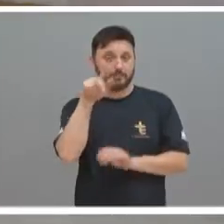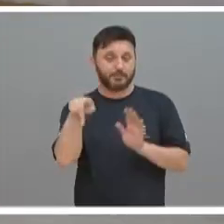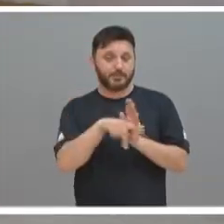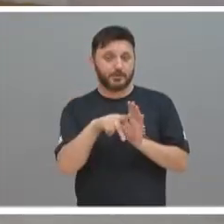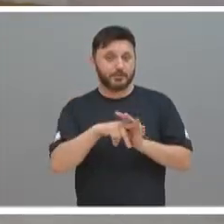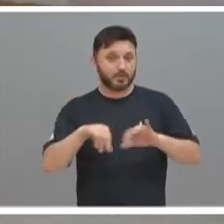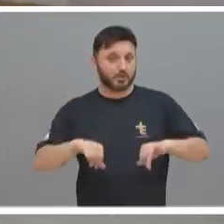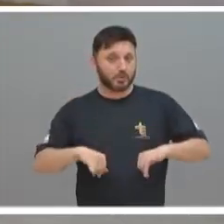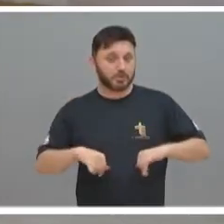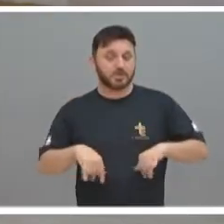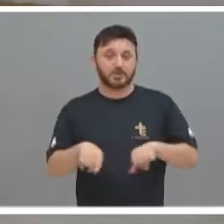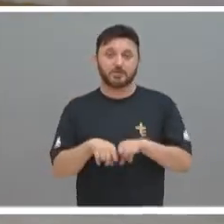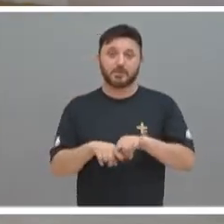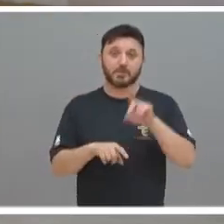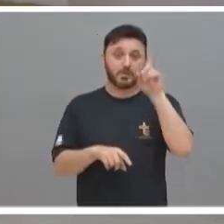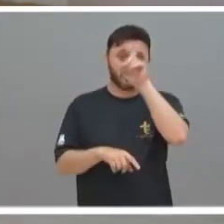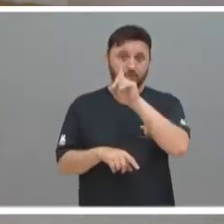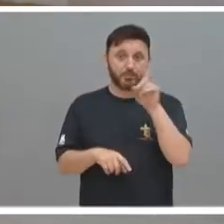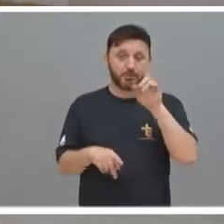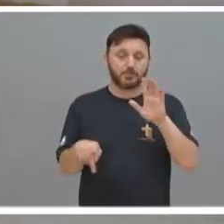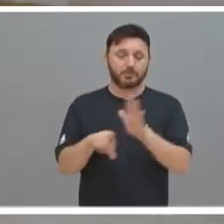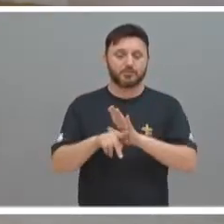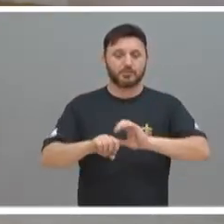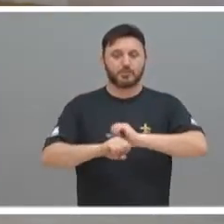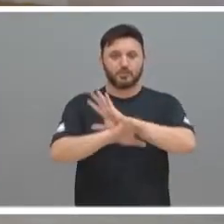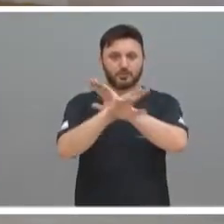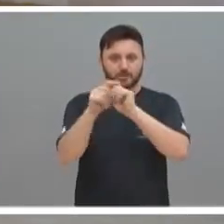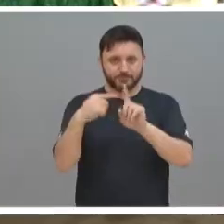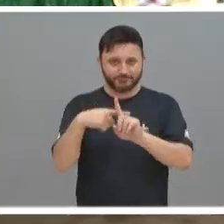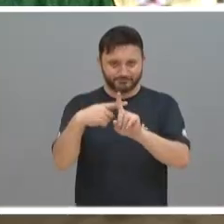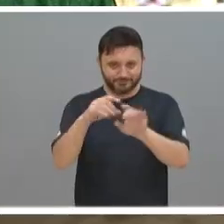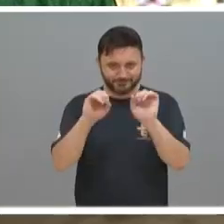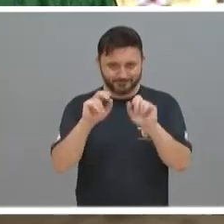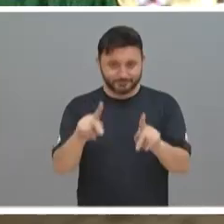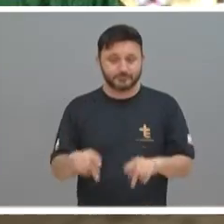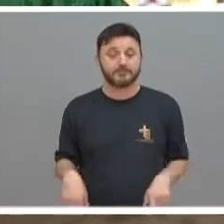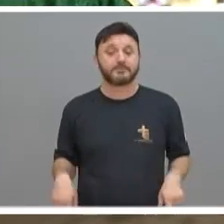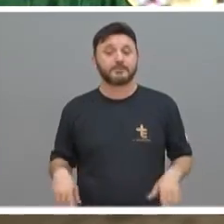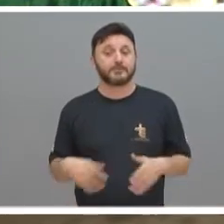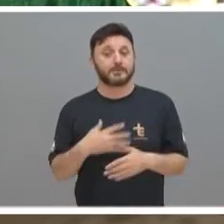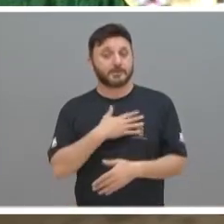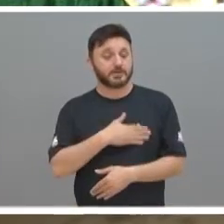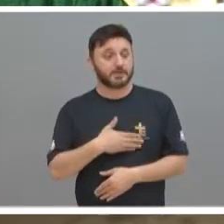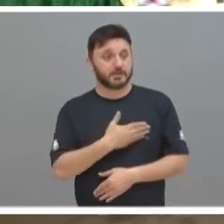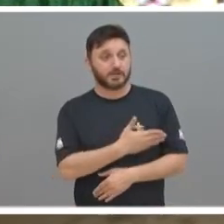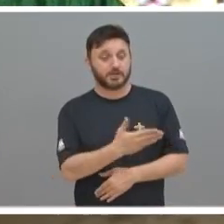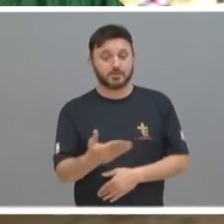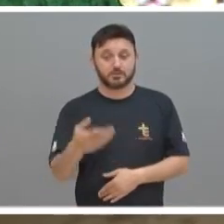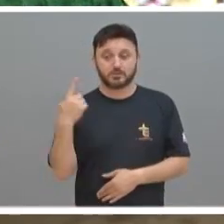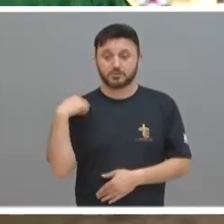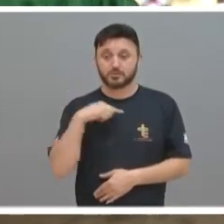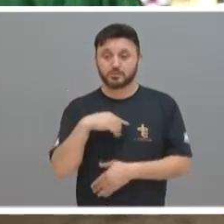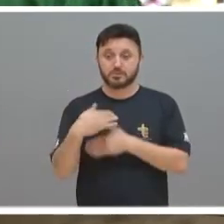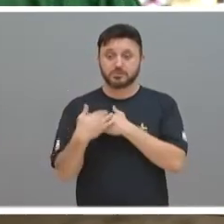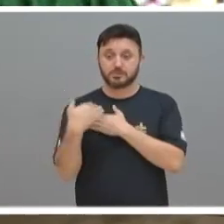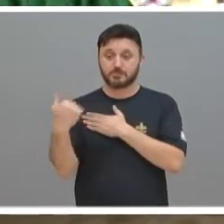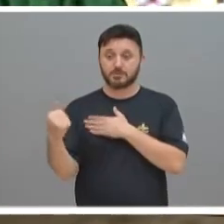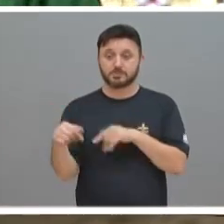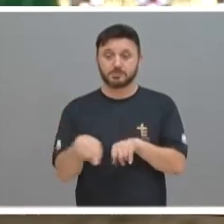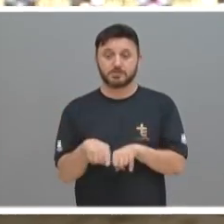chagas gloriosas. Querido povo de Deus, amados filhos e filhas, nós somos chamados